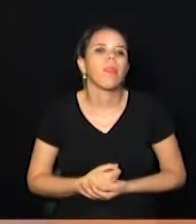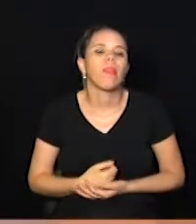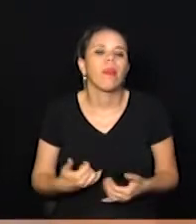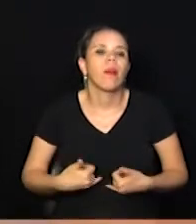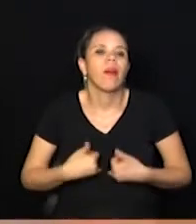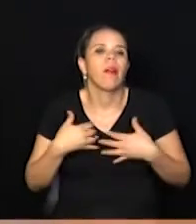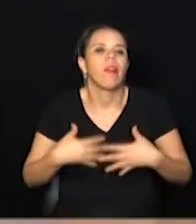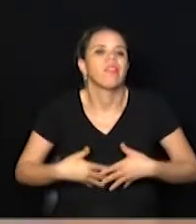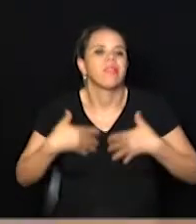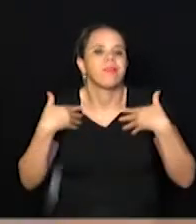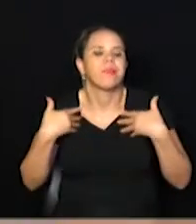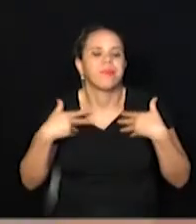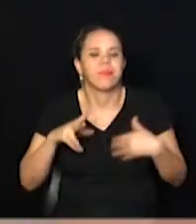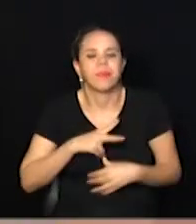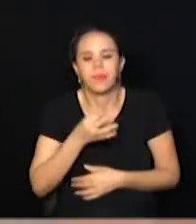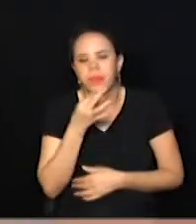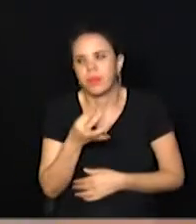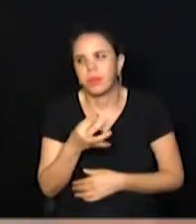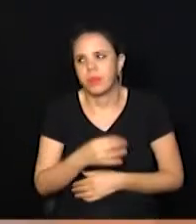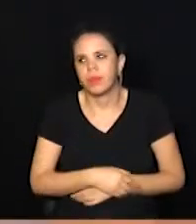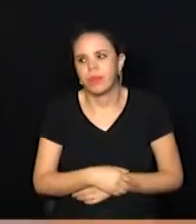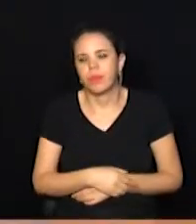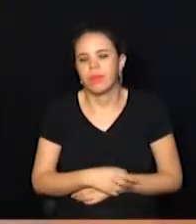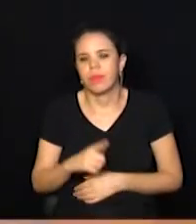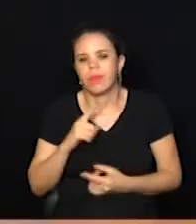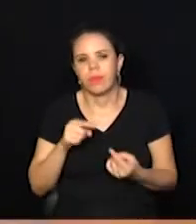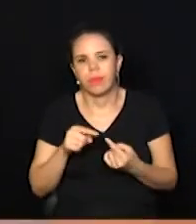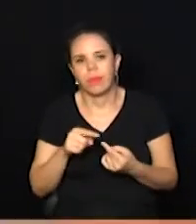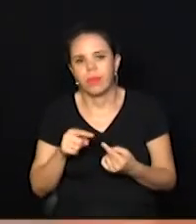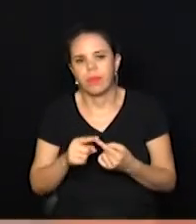muito, e nós particularmente, tem a ver com a própria